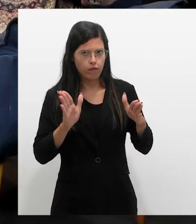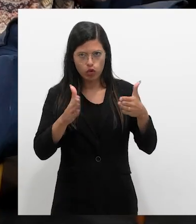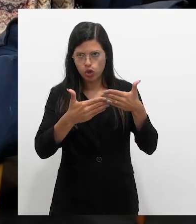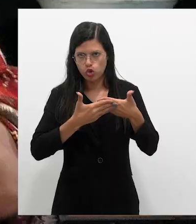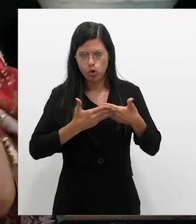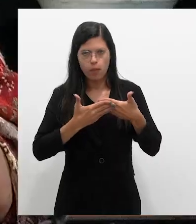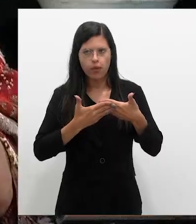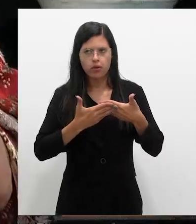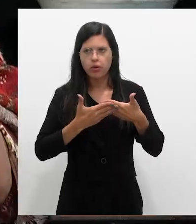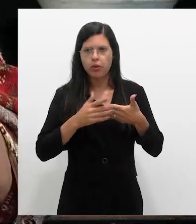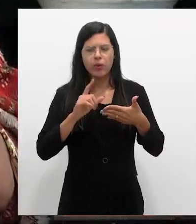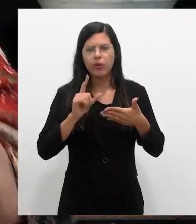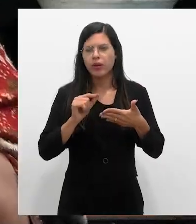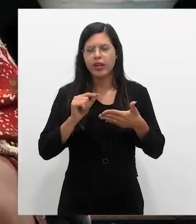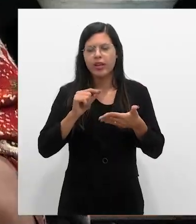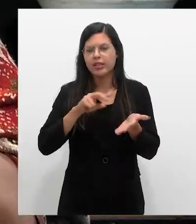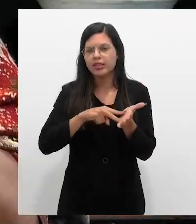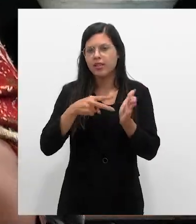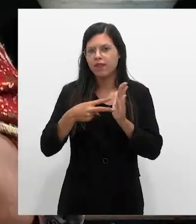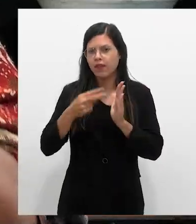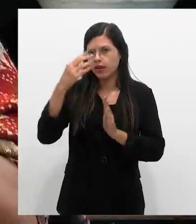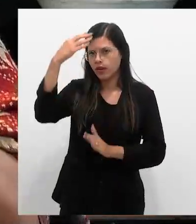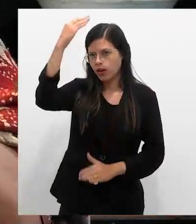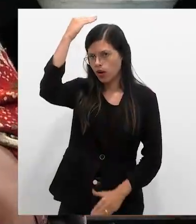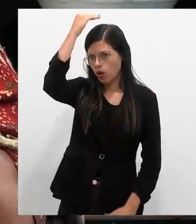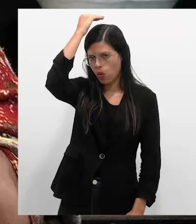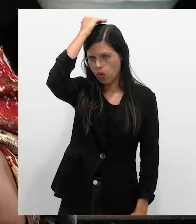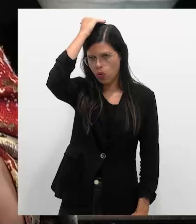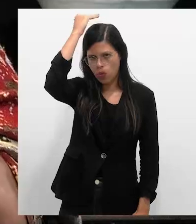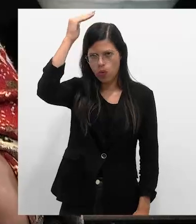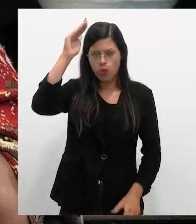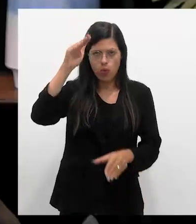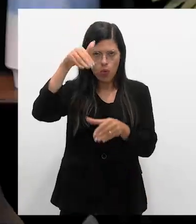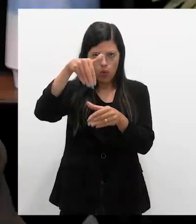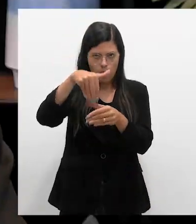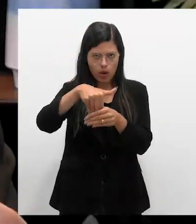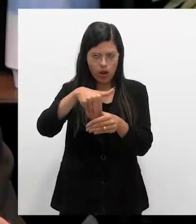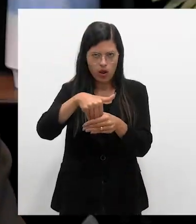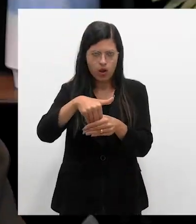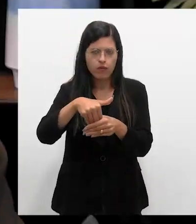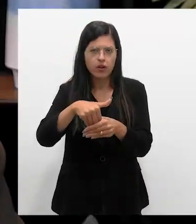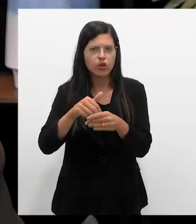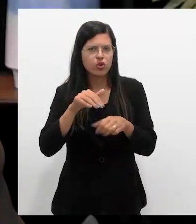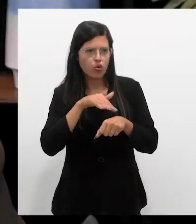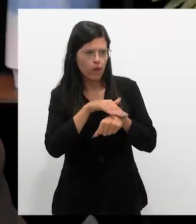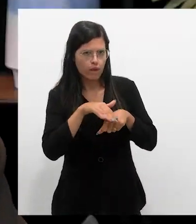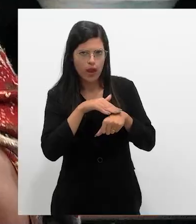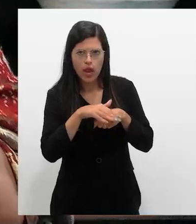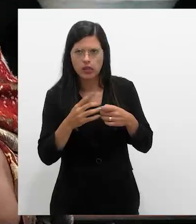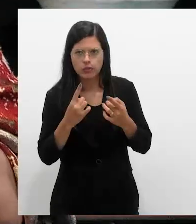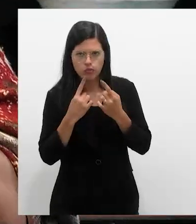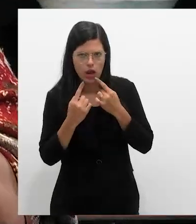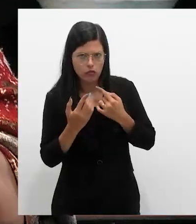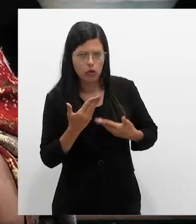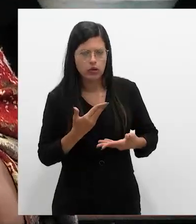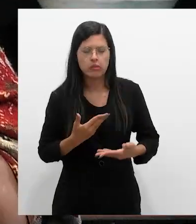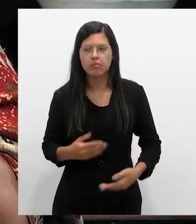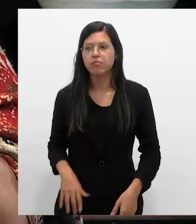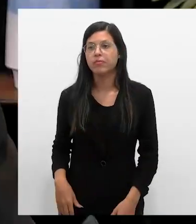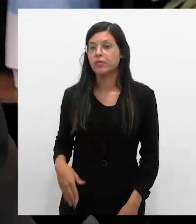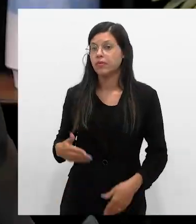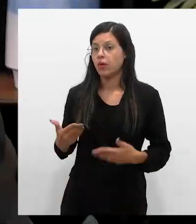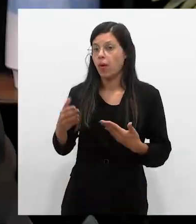Então tá, fechamos a porta. Fechamos a porta. O que é um conclave? Então, o conclave Eles conversam entre si. Então, as